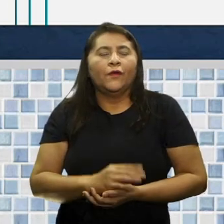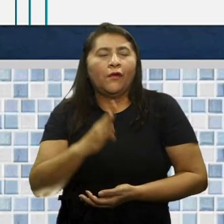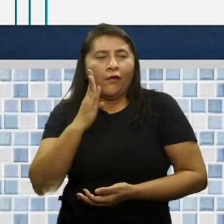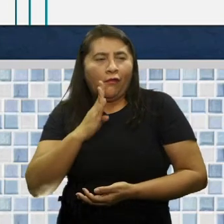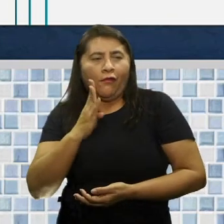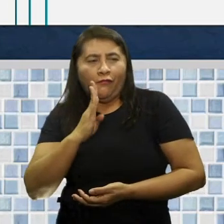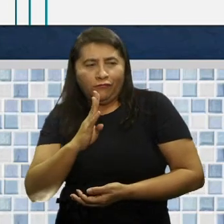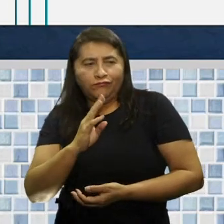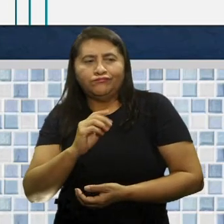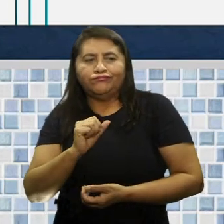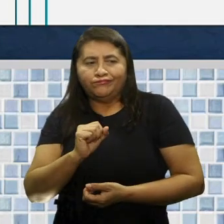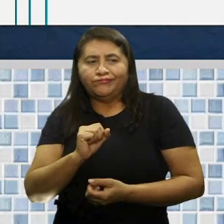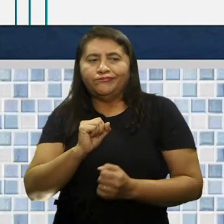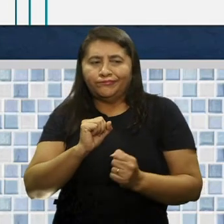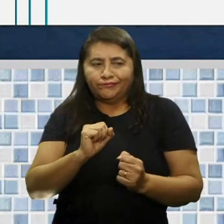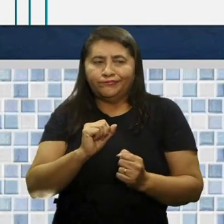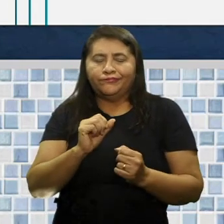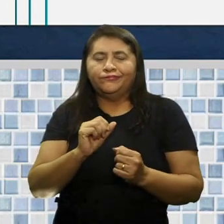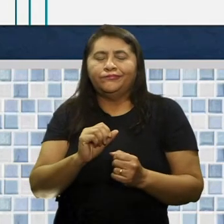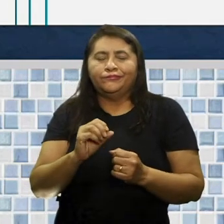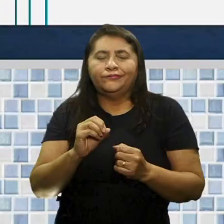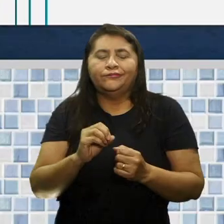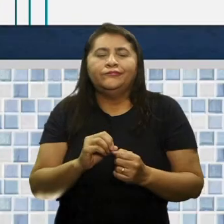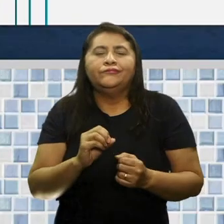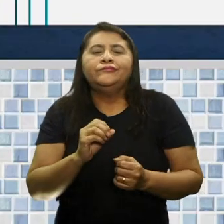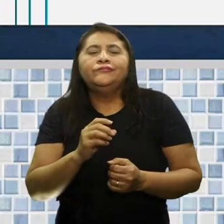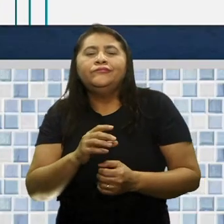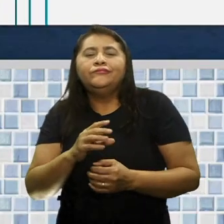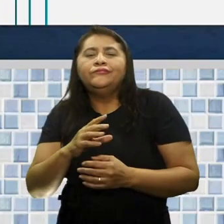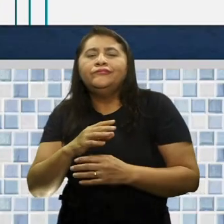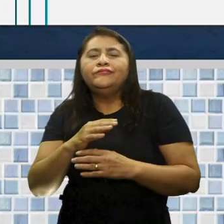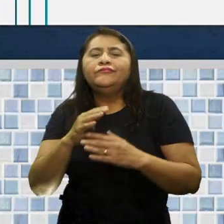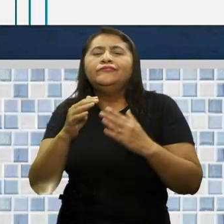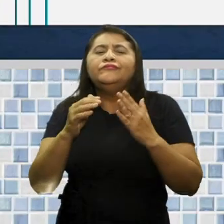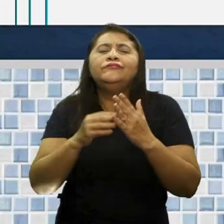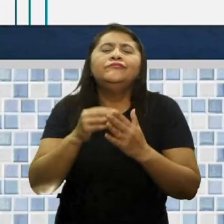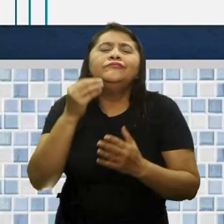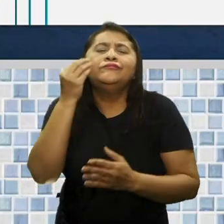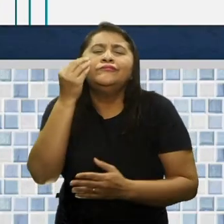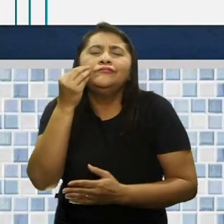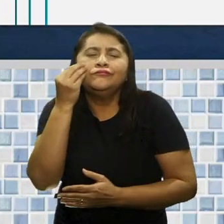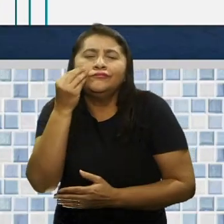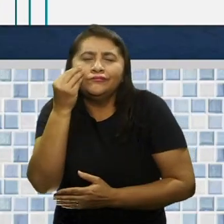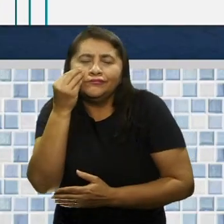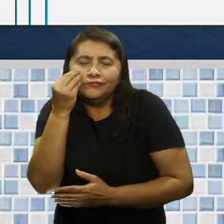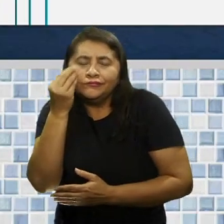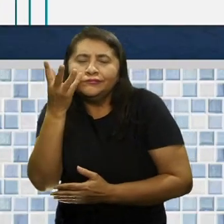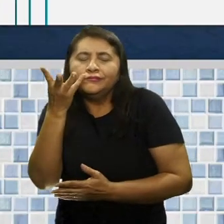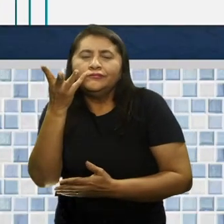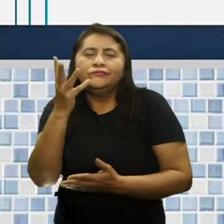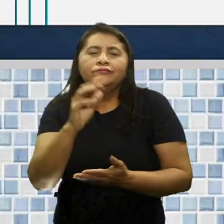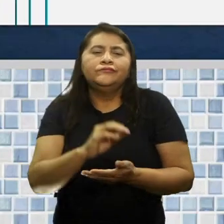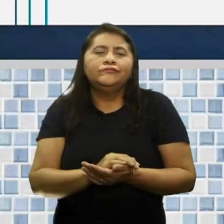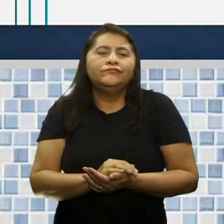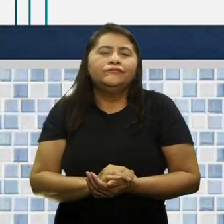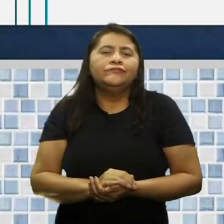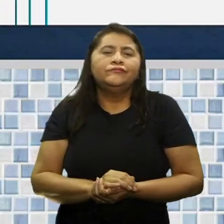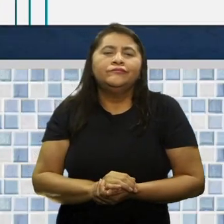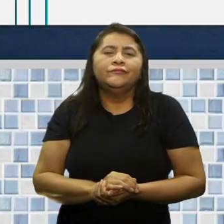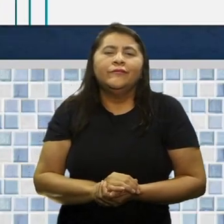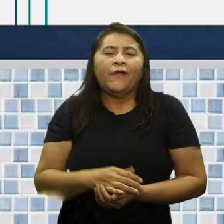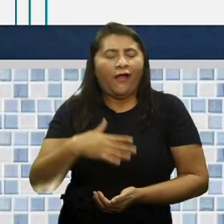que vocês podem fazer. Por quê? Porque de acordo com tudo que vocês já experimentaram na vida toda, vocês podem fazer. Ah, eu acho legal